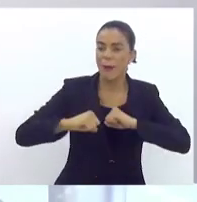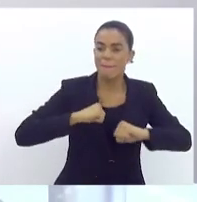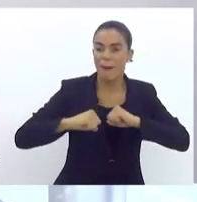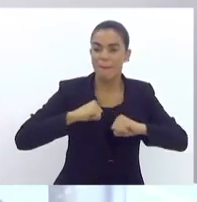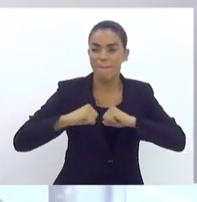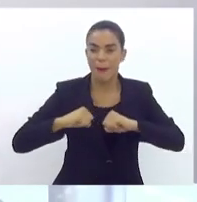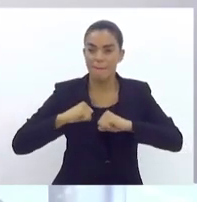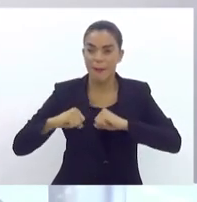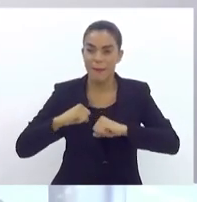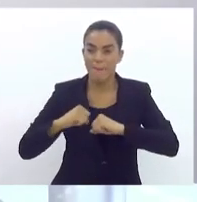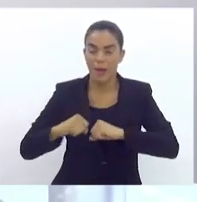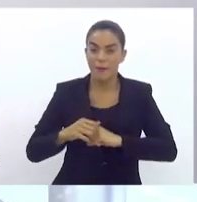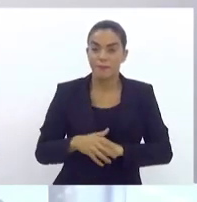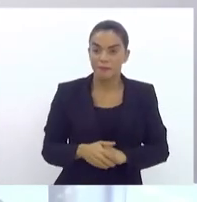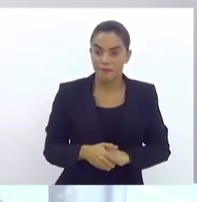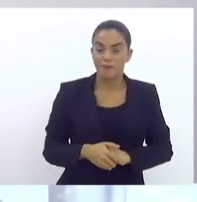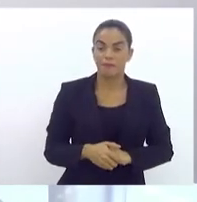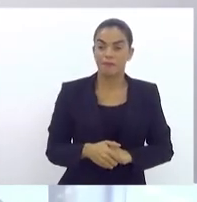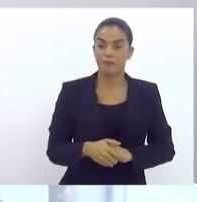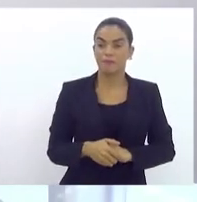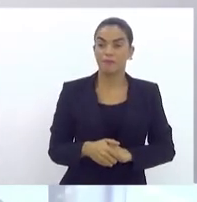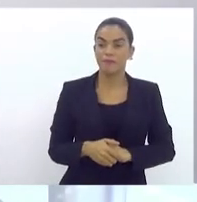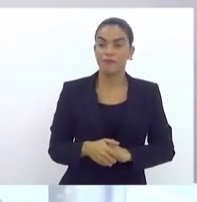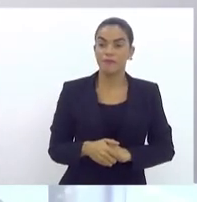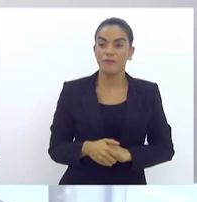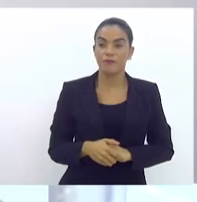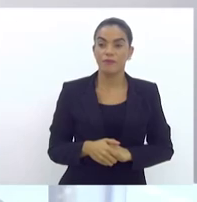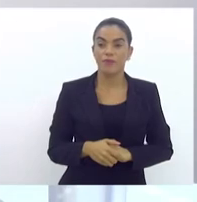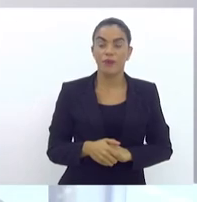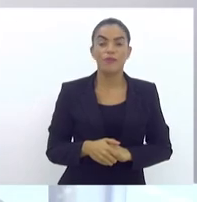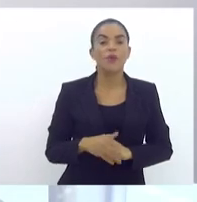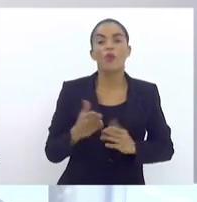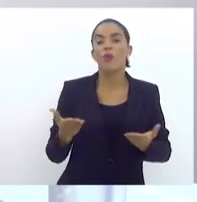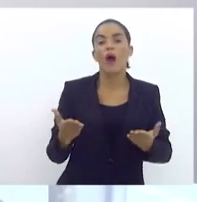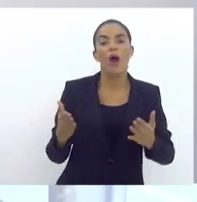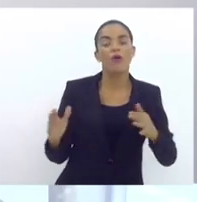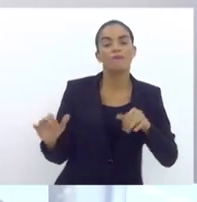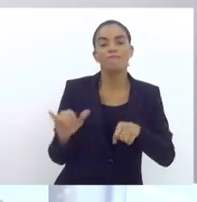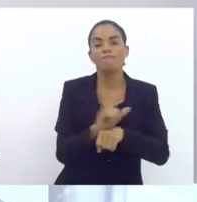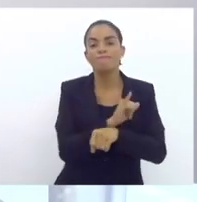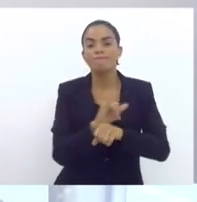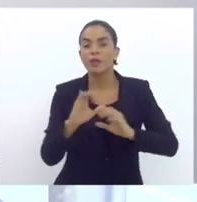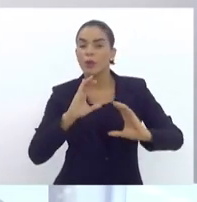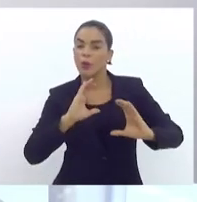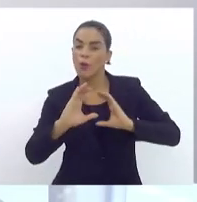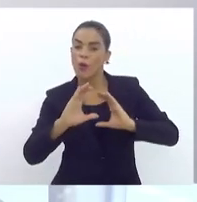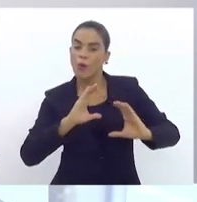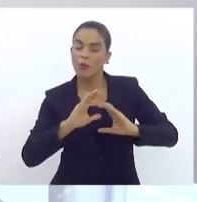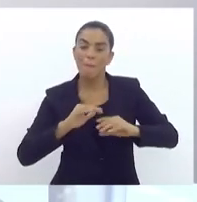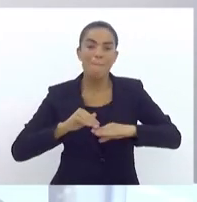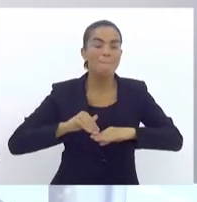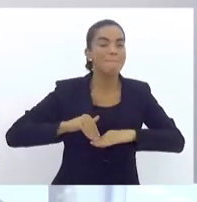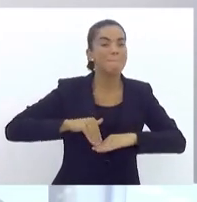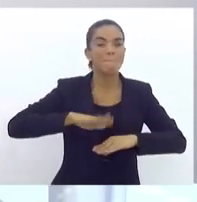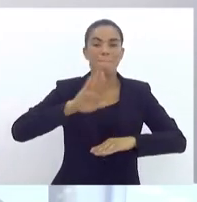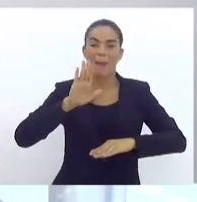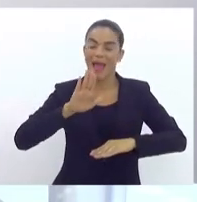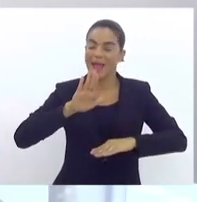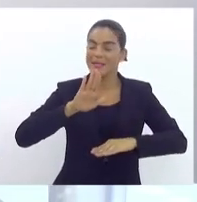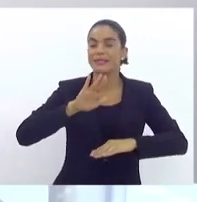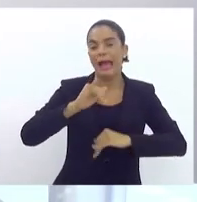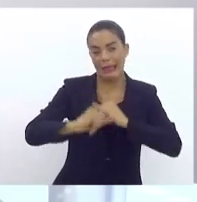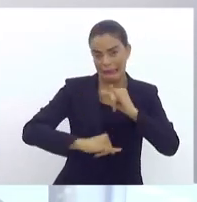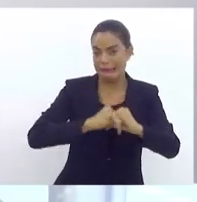a gente vê que a o meio de comunicação que mais alcança a internet